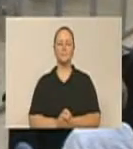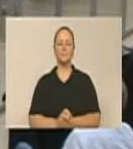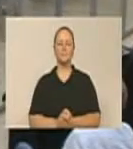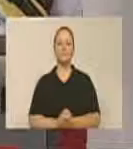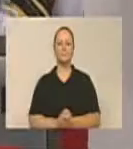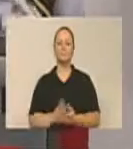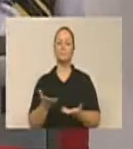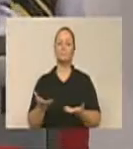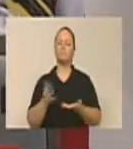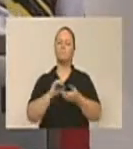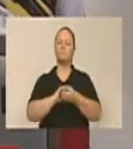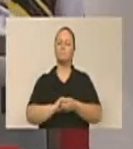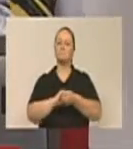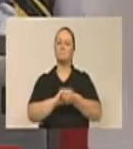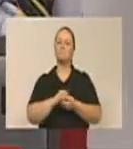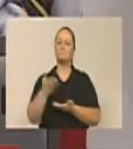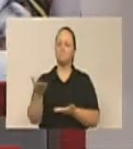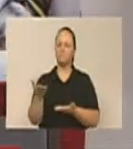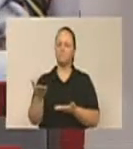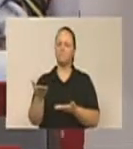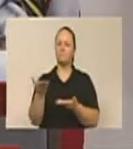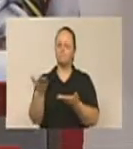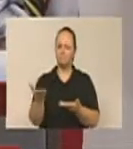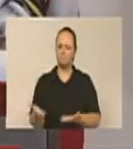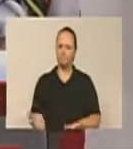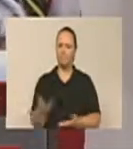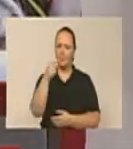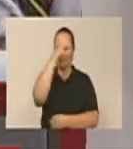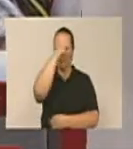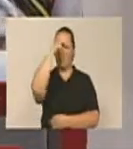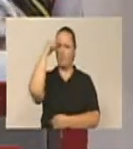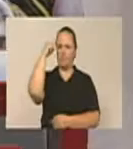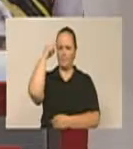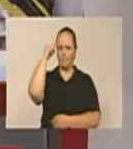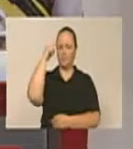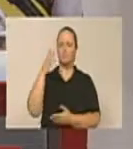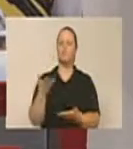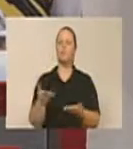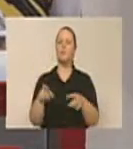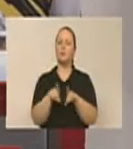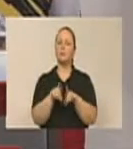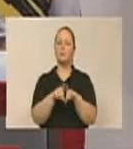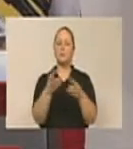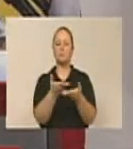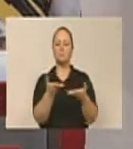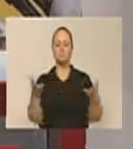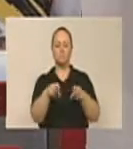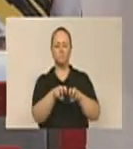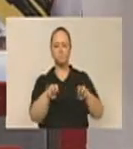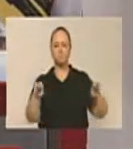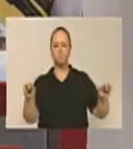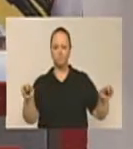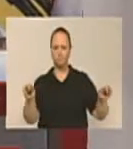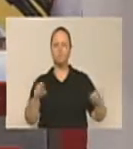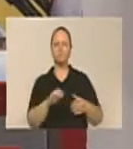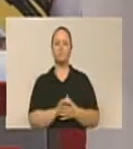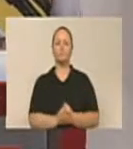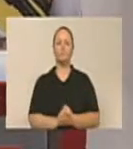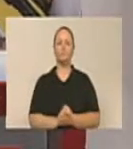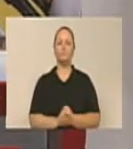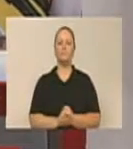Quero cumprimentar nosso nobre vereador Marcos da Rosa, demais membros dessa mesa, senhores